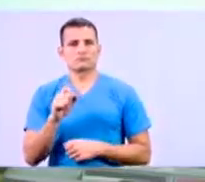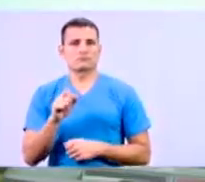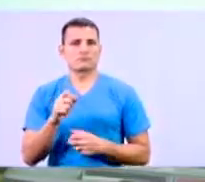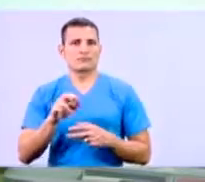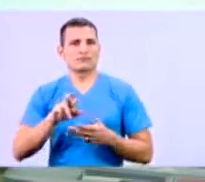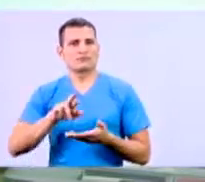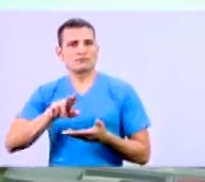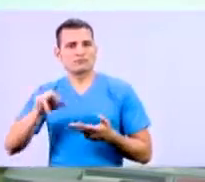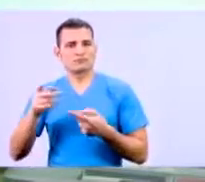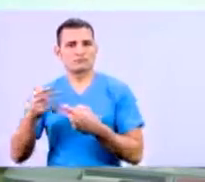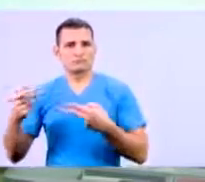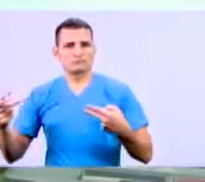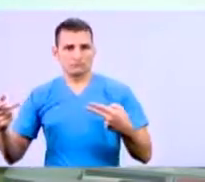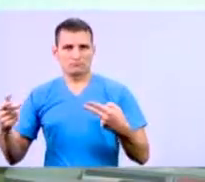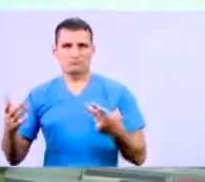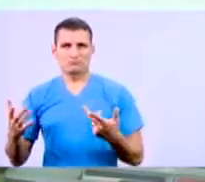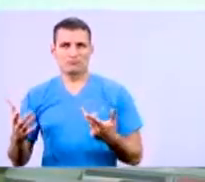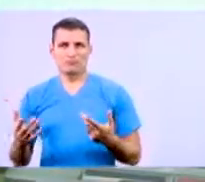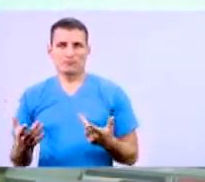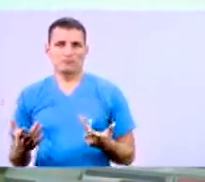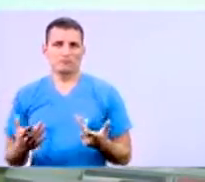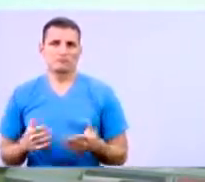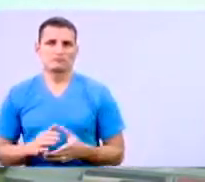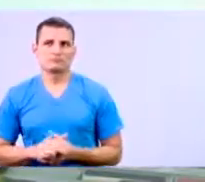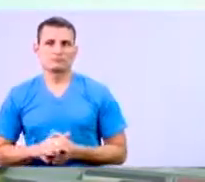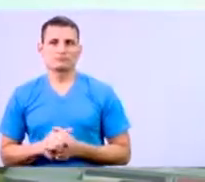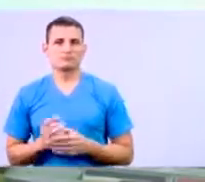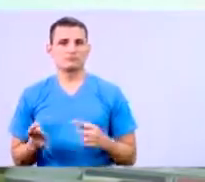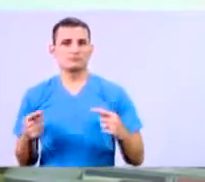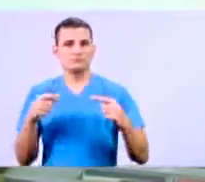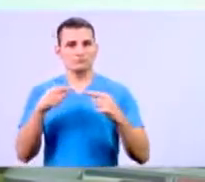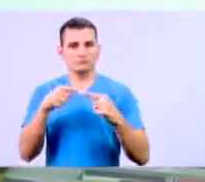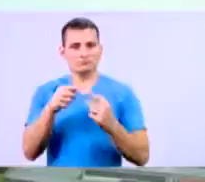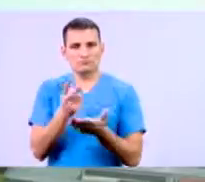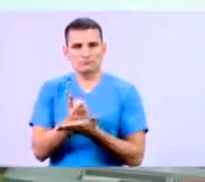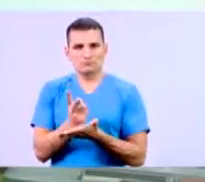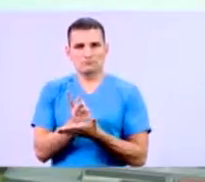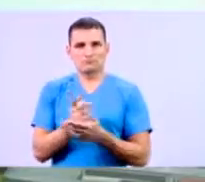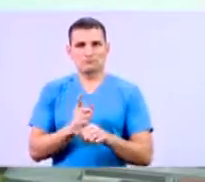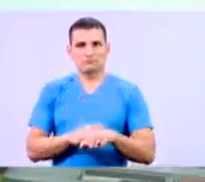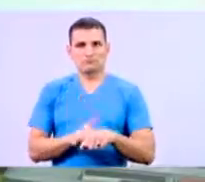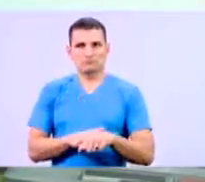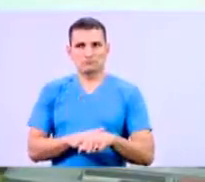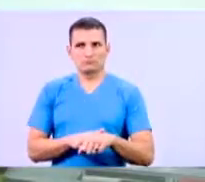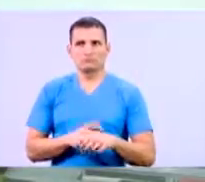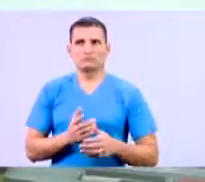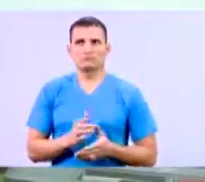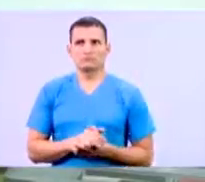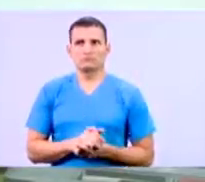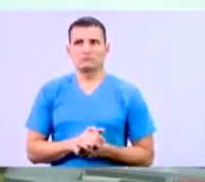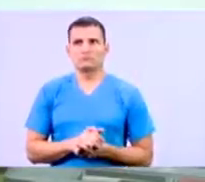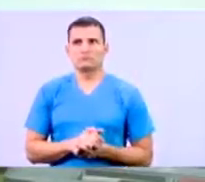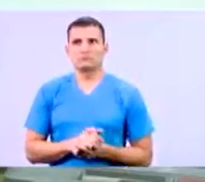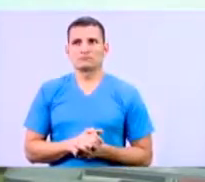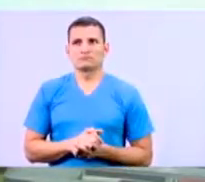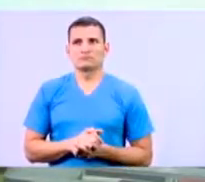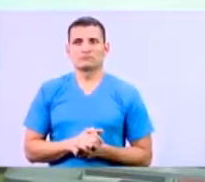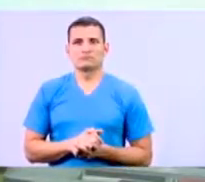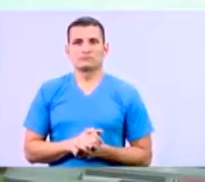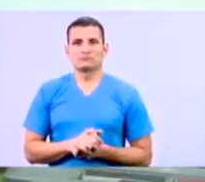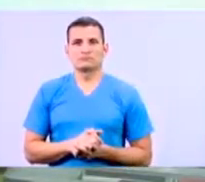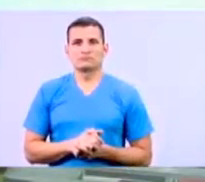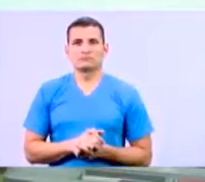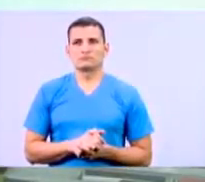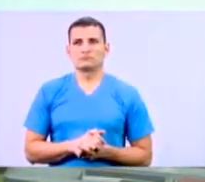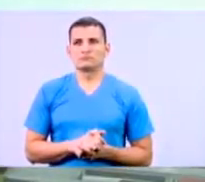conecte ali no access point ao mesmo tempo, sem necessariamente um ter que se conectar, transmitir e o outro tem